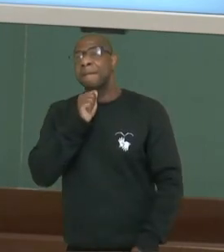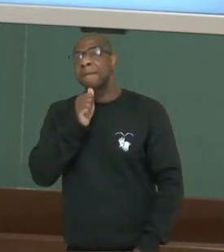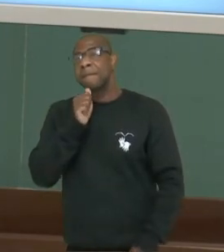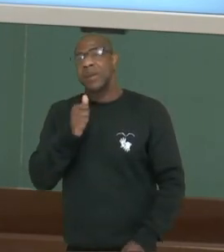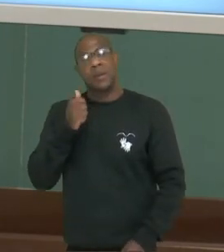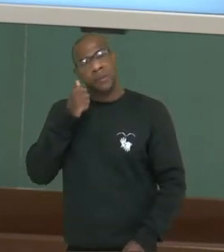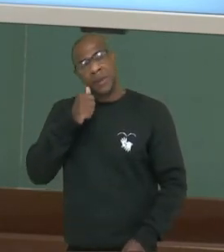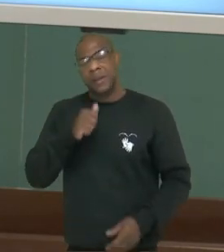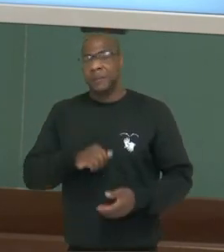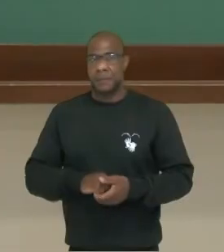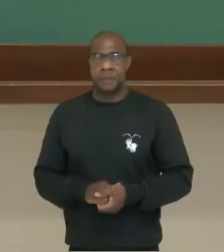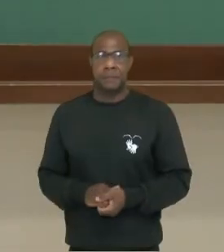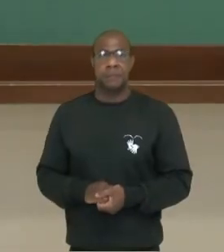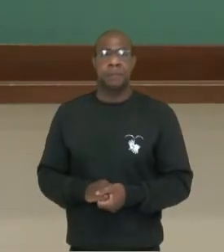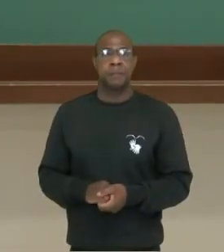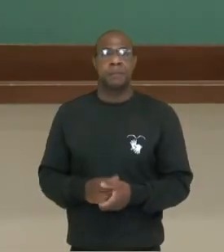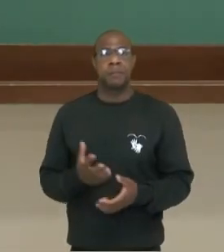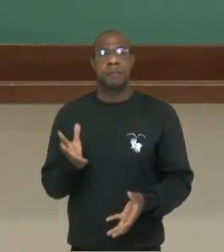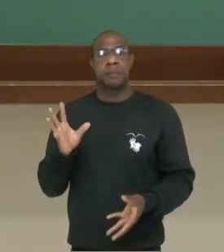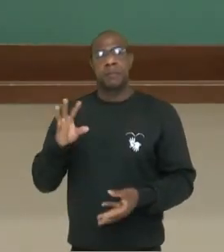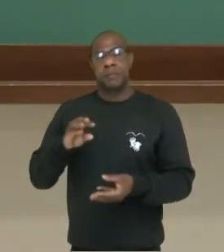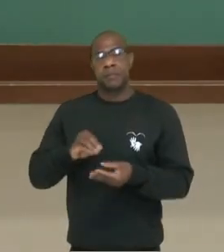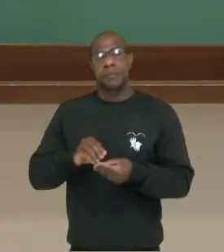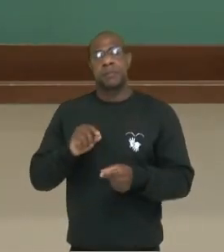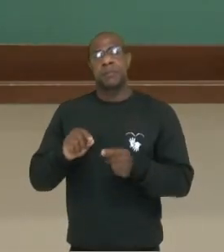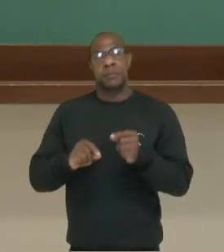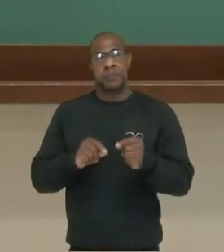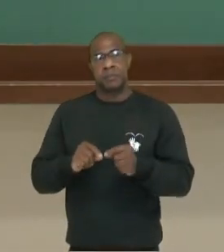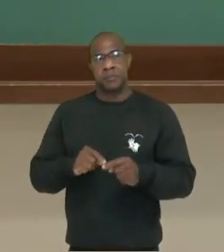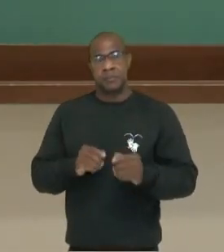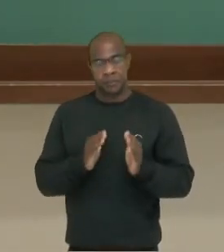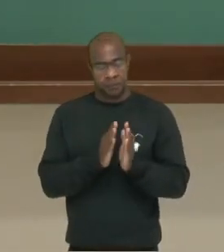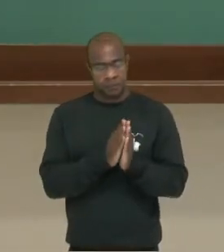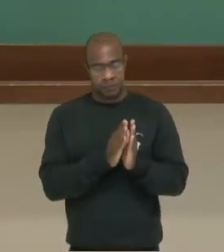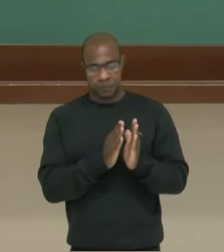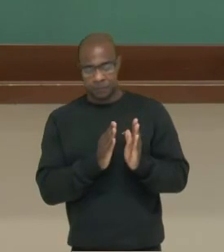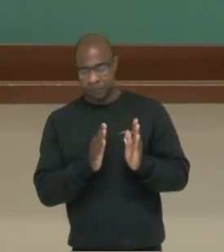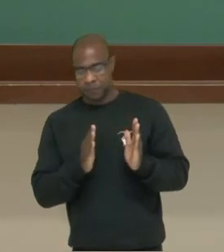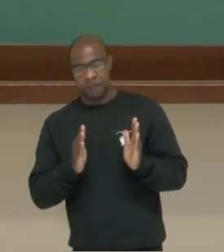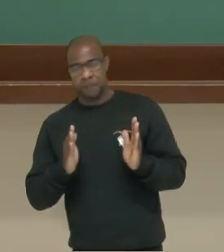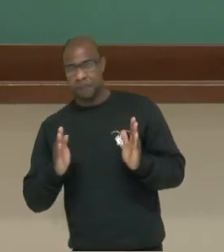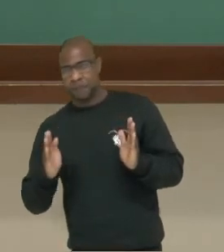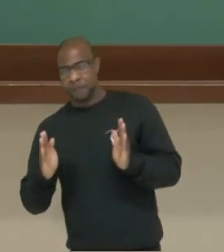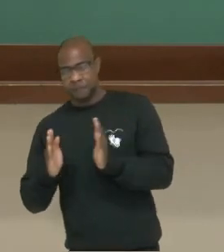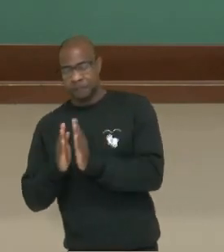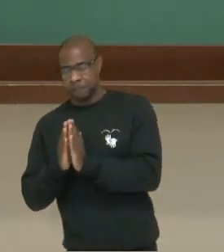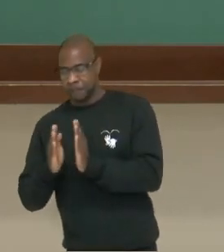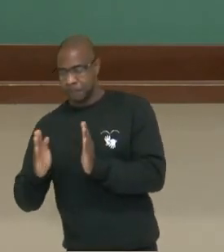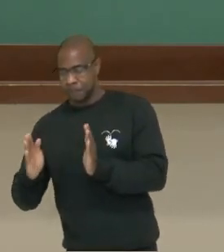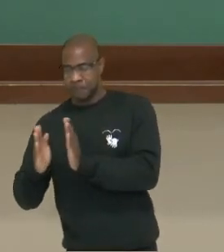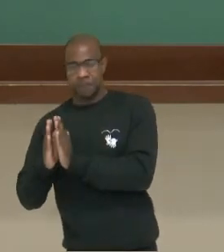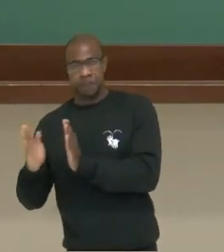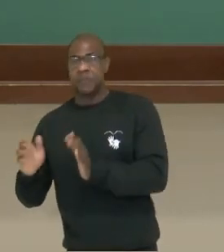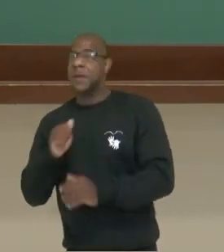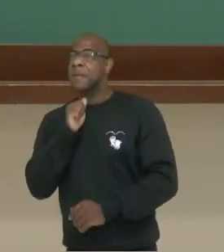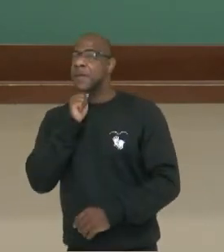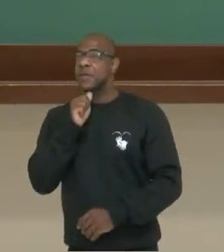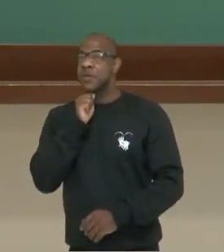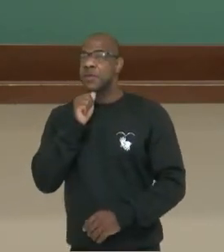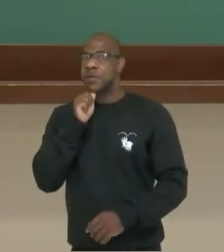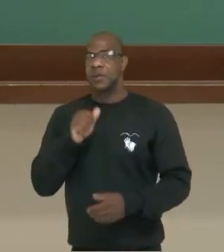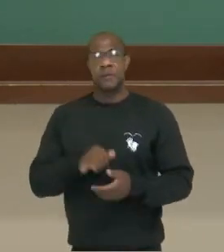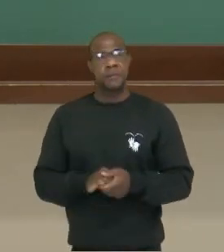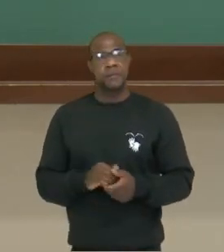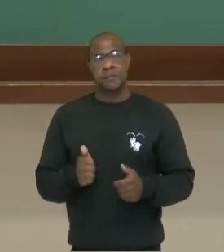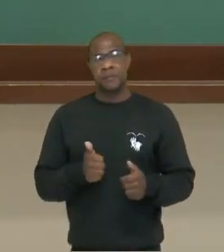Vamos lá agora para uma retomada no ciclo menstrual. O ciclo menstrual é dividido em 3 fases principais. A